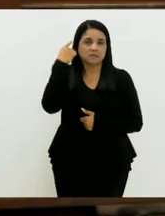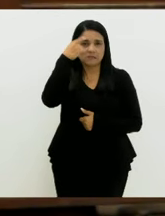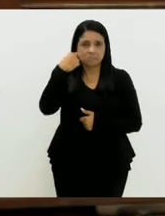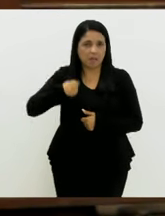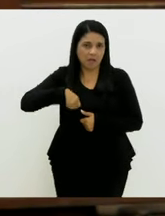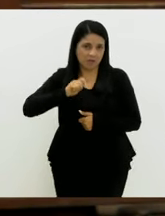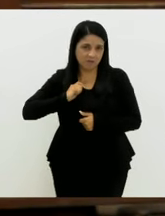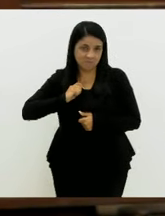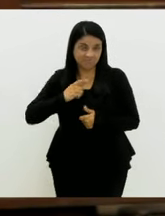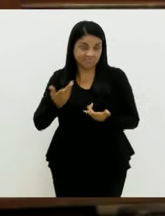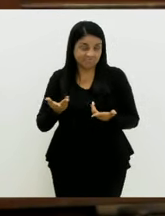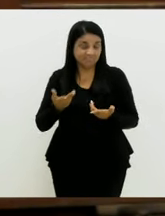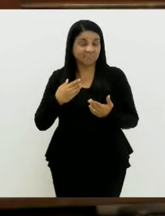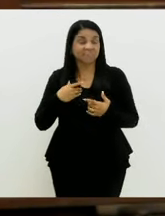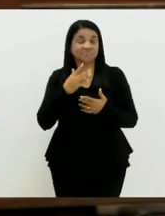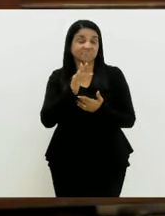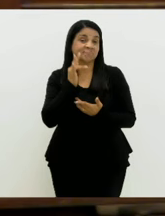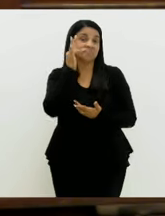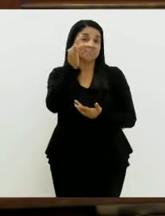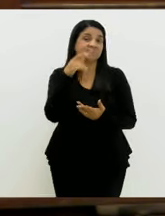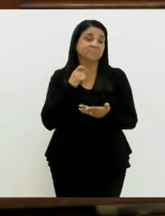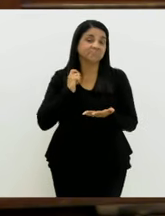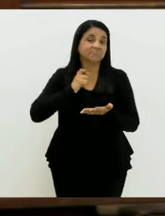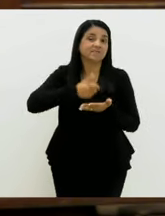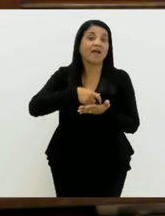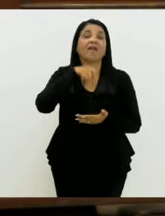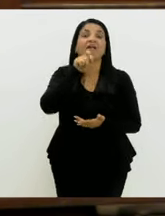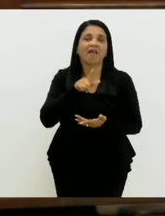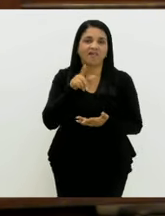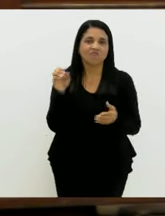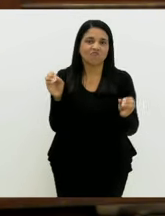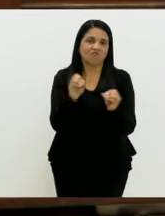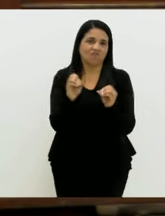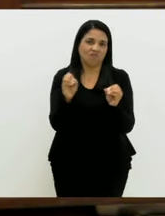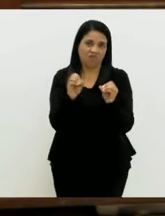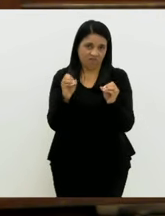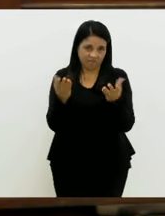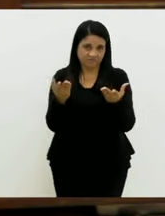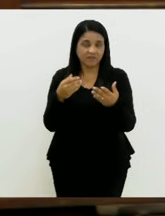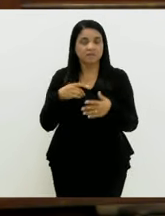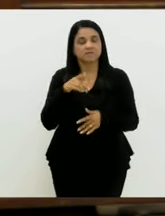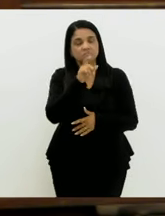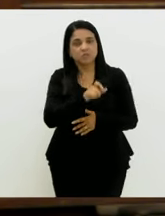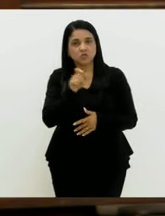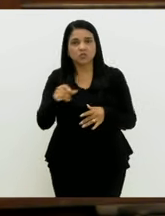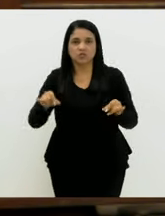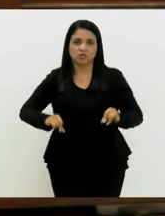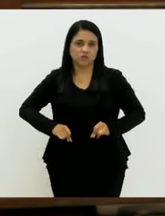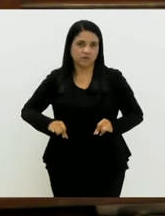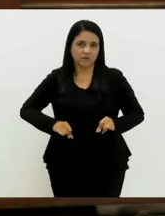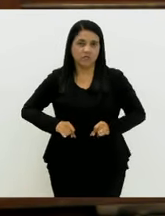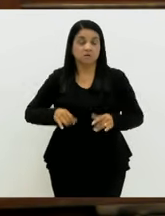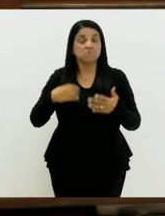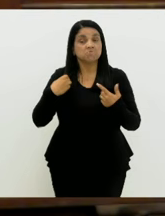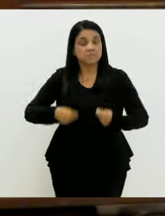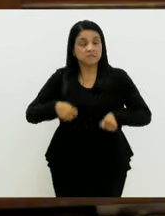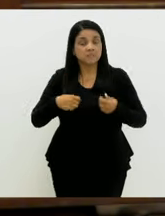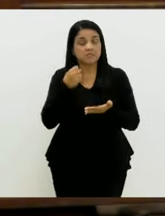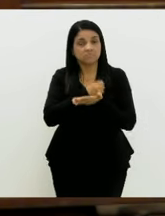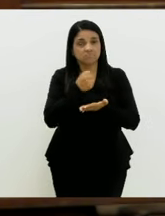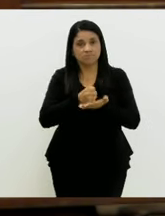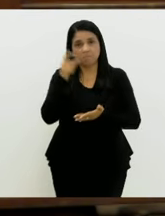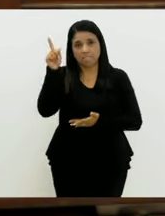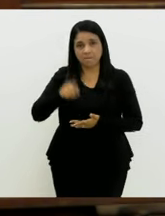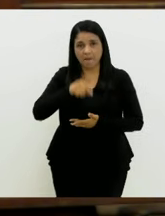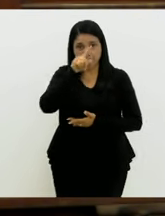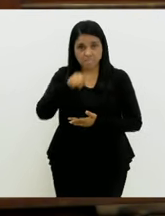conta vai ficar aí para o futuro, ninguém vai pagar e as pessoas vão continuar sofrendo se esses contratos não forem cancelados imediatamente. Então, esse é o